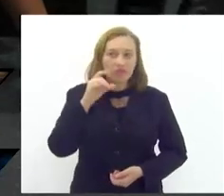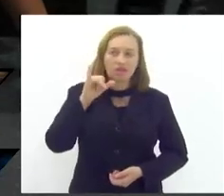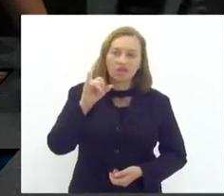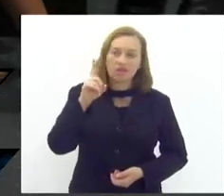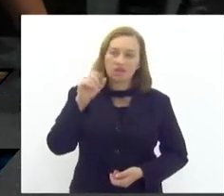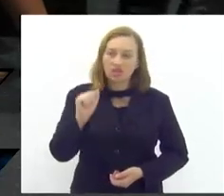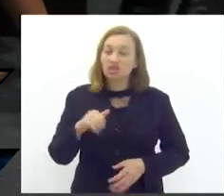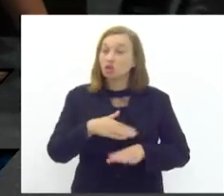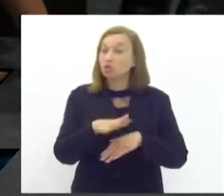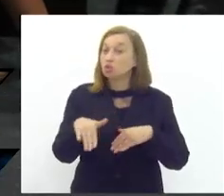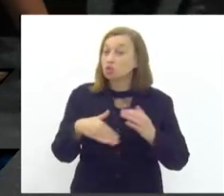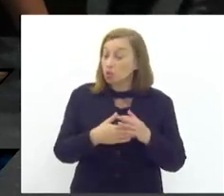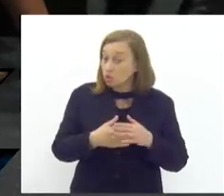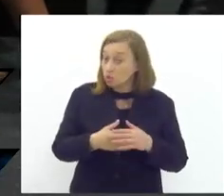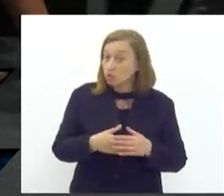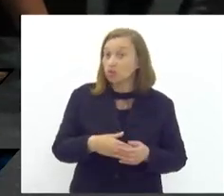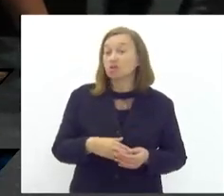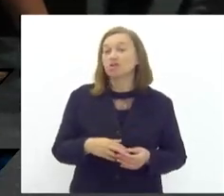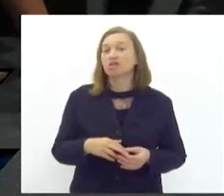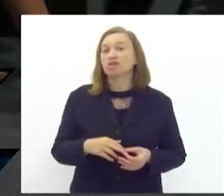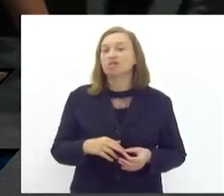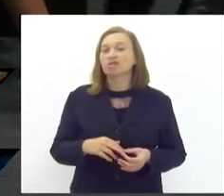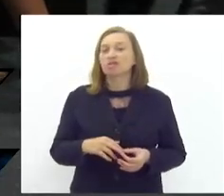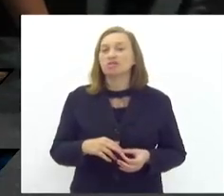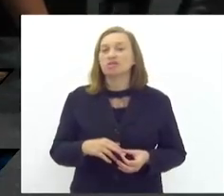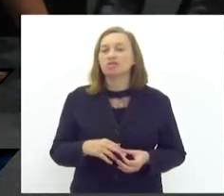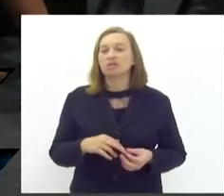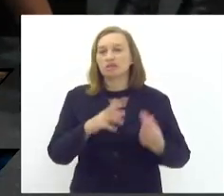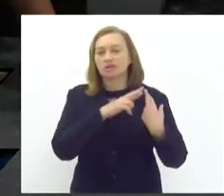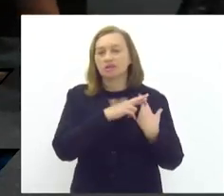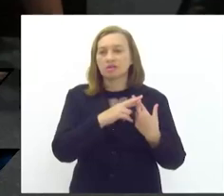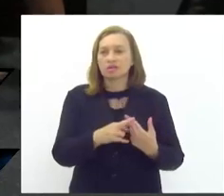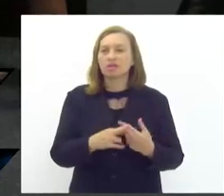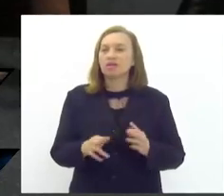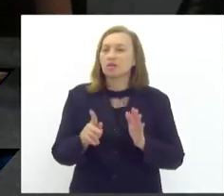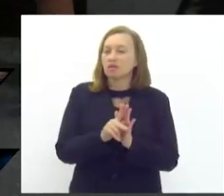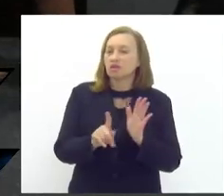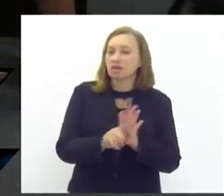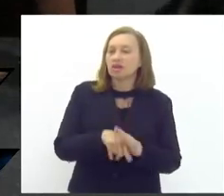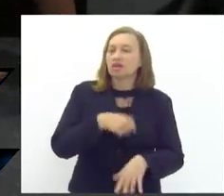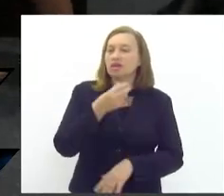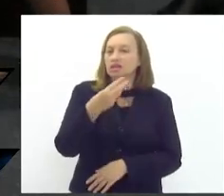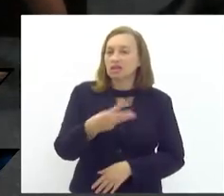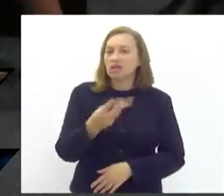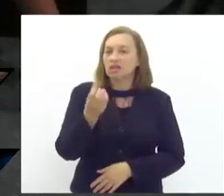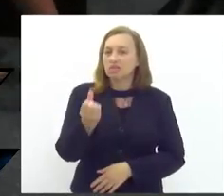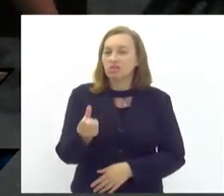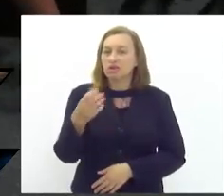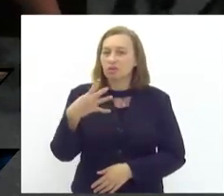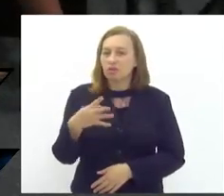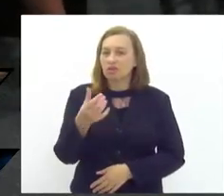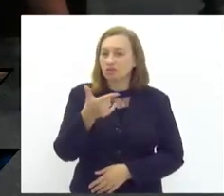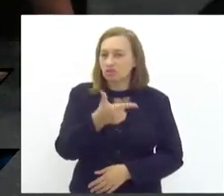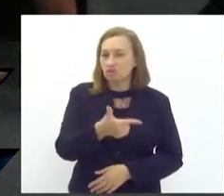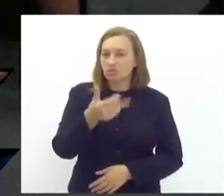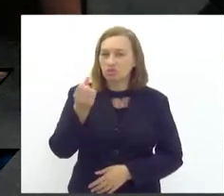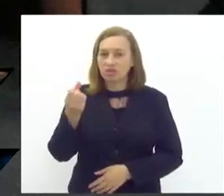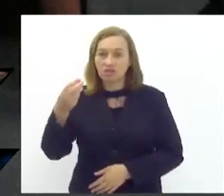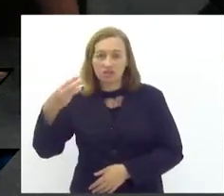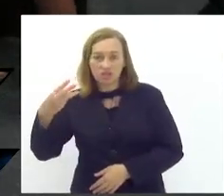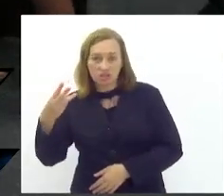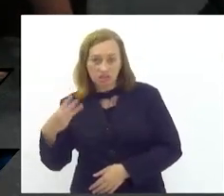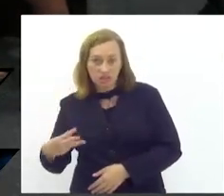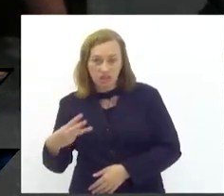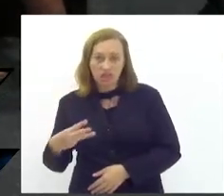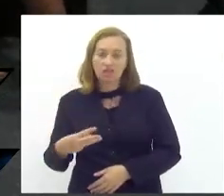armelau e todos aqueles que são os responsáveis pelo projeto de lei 364 2023 que dará assistência